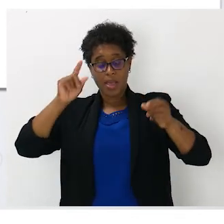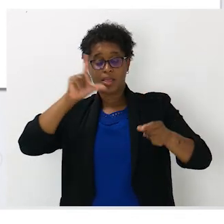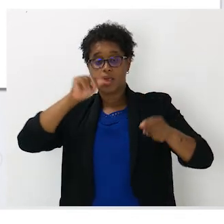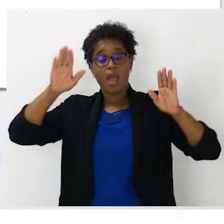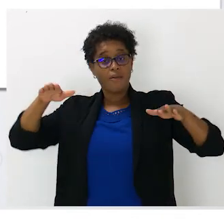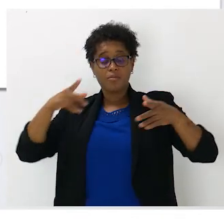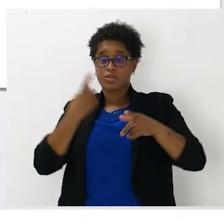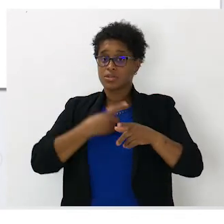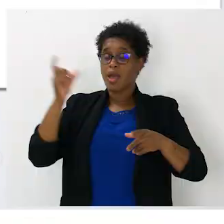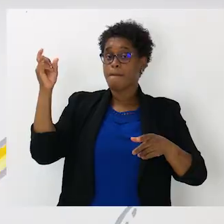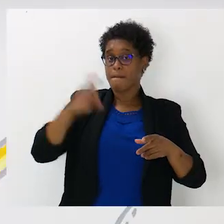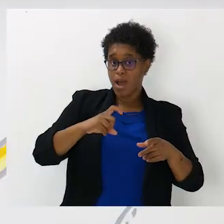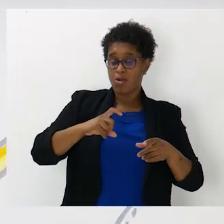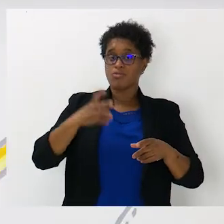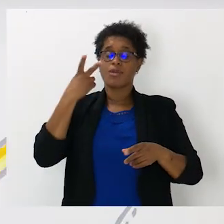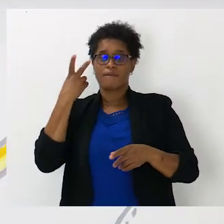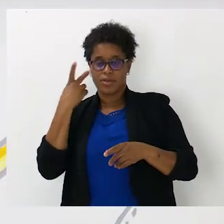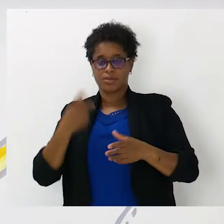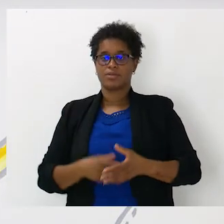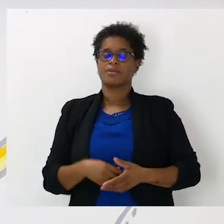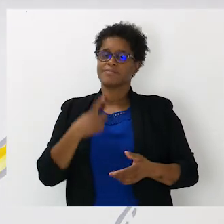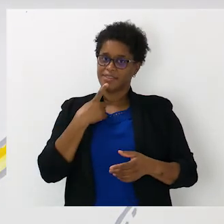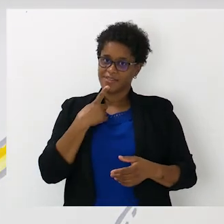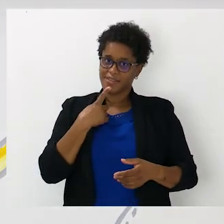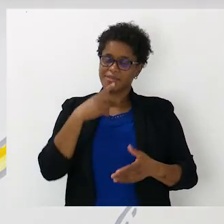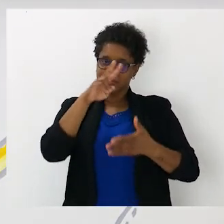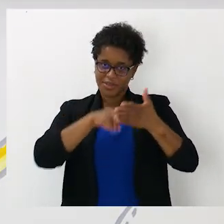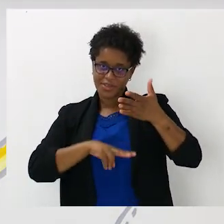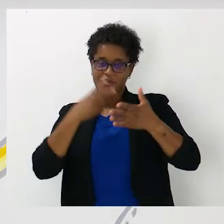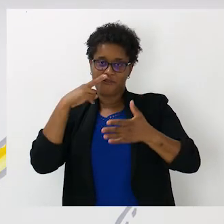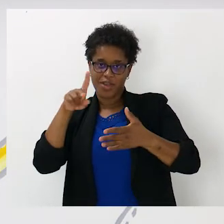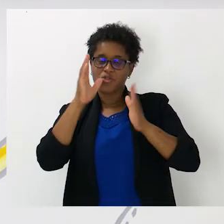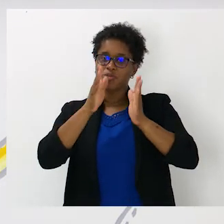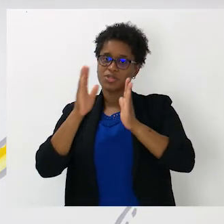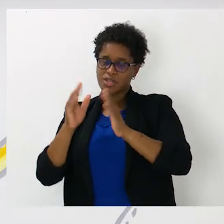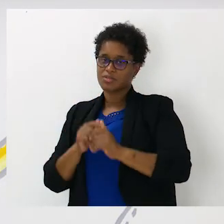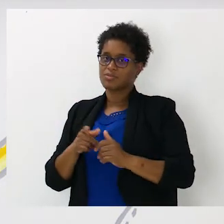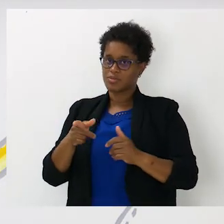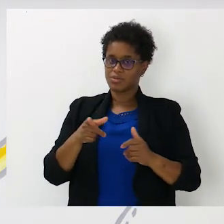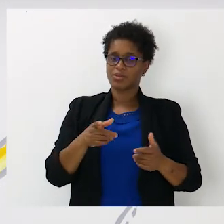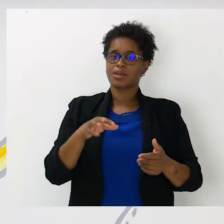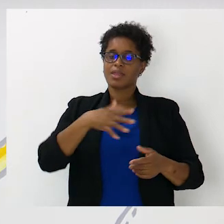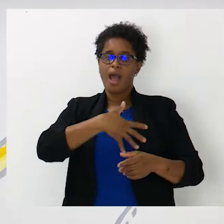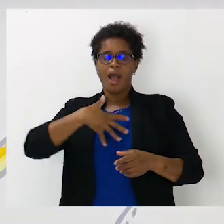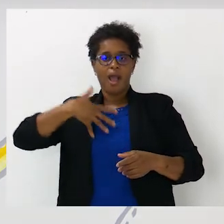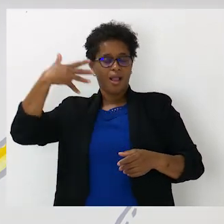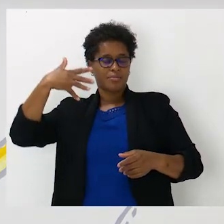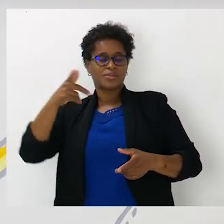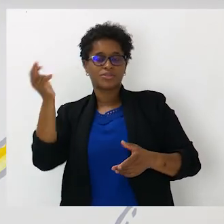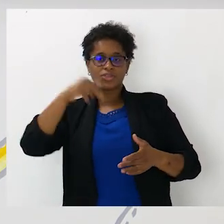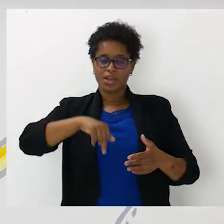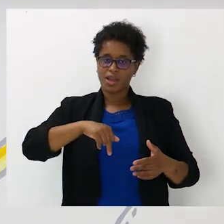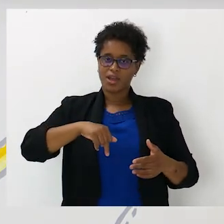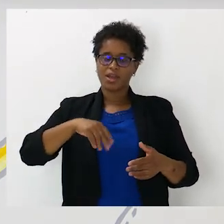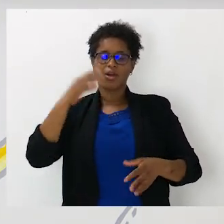em vida. Perceberam o texto? Então veja o processo da condição da alma, até chegar